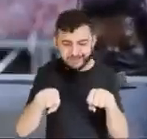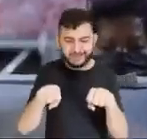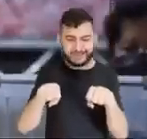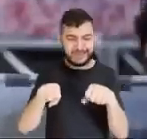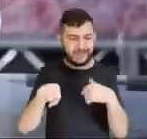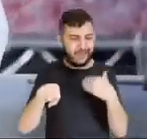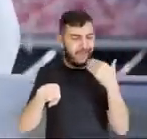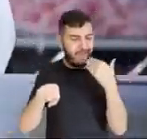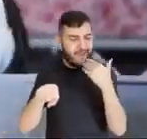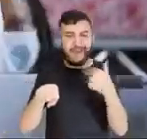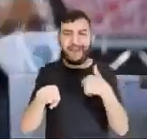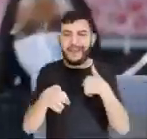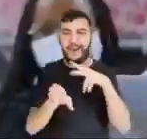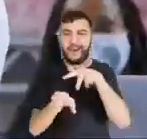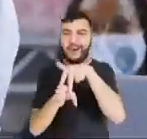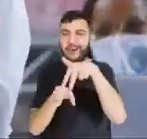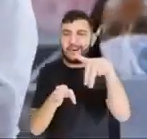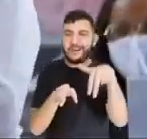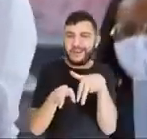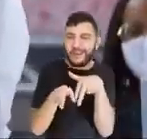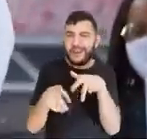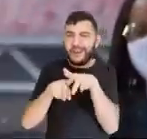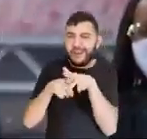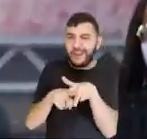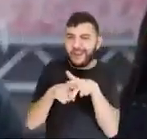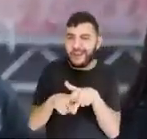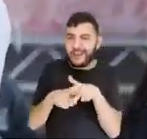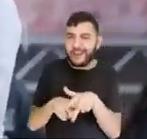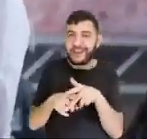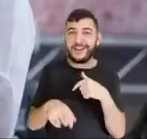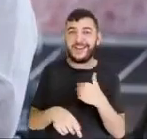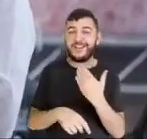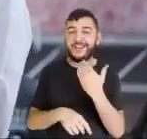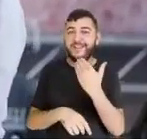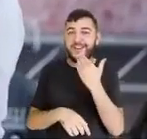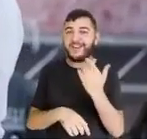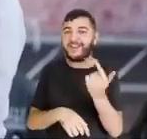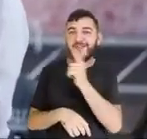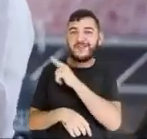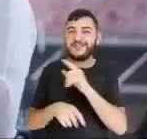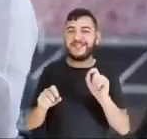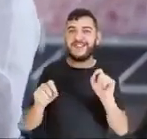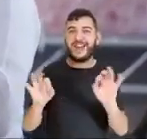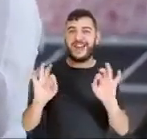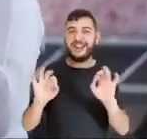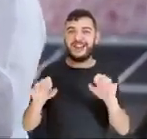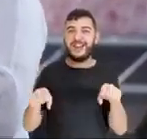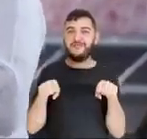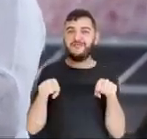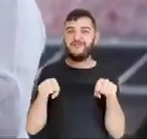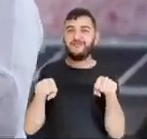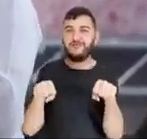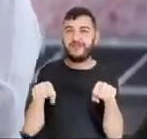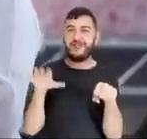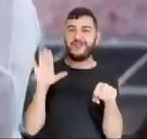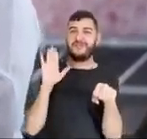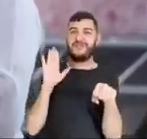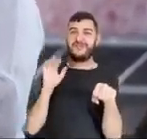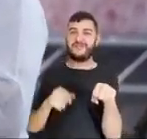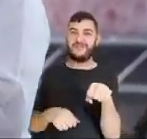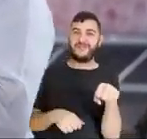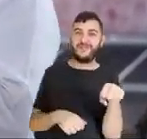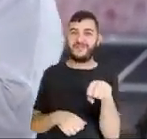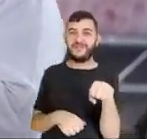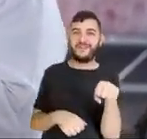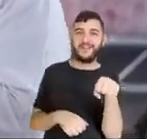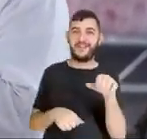um defeito que eu não sabia andar com a mão só na bicicleta. E às vezes eu comprava sorvete, Suplicy, e eu ia da fábrica para casa tentando chupar